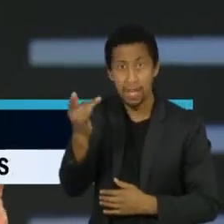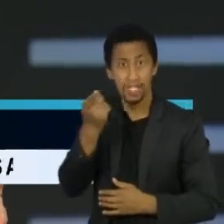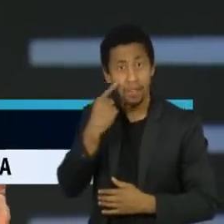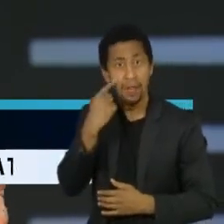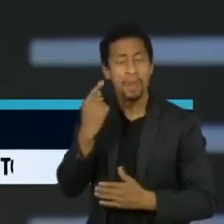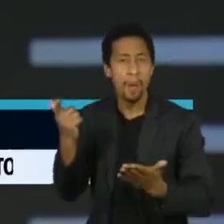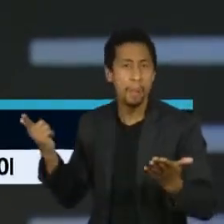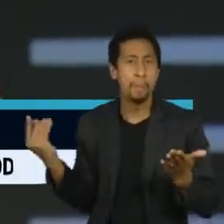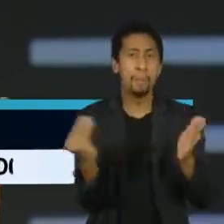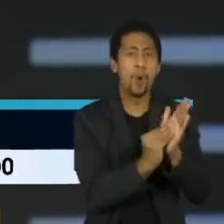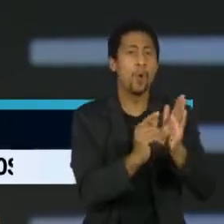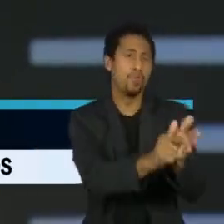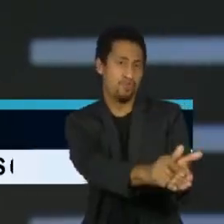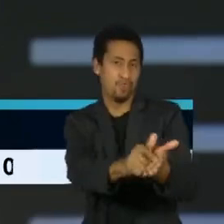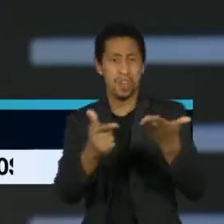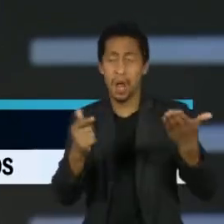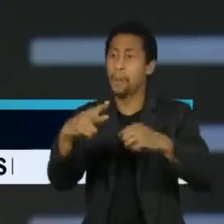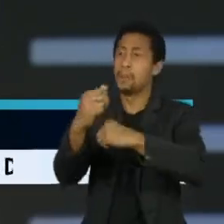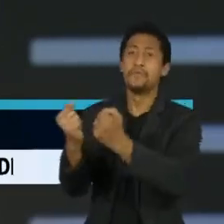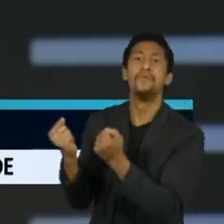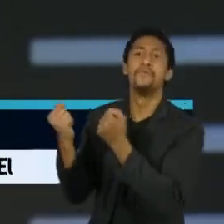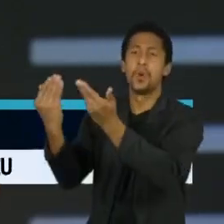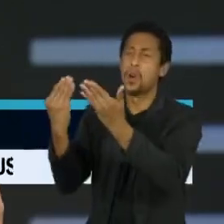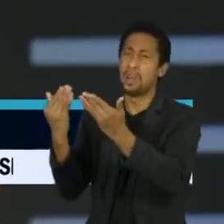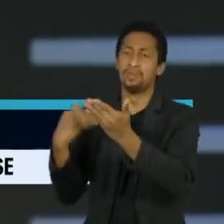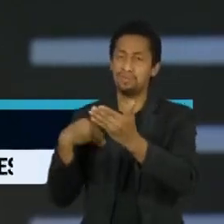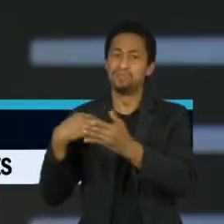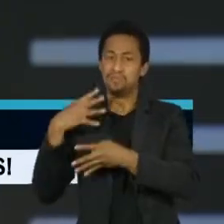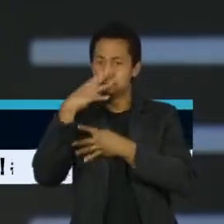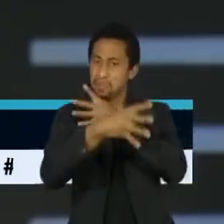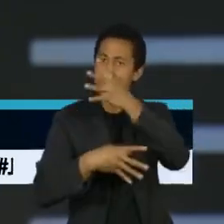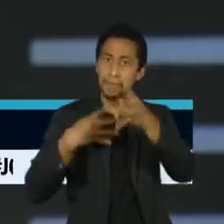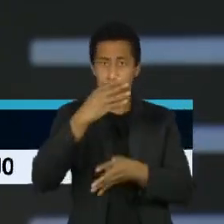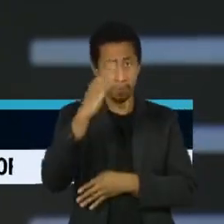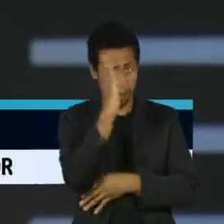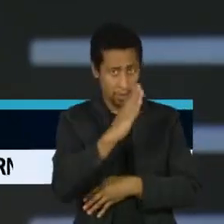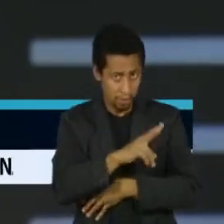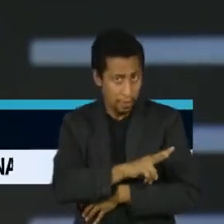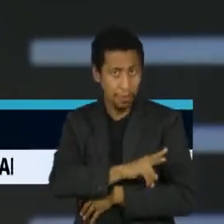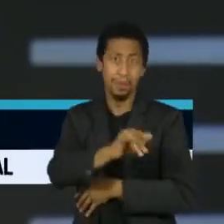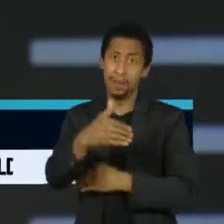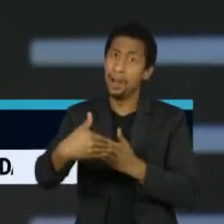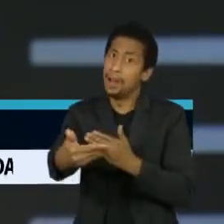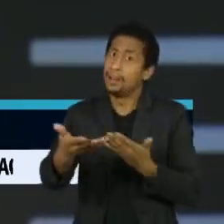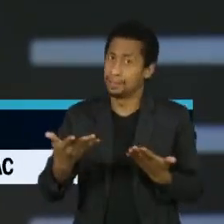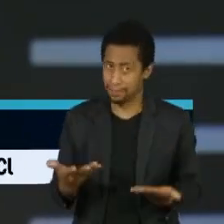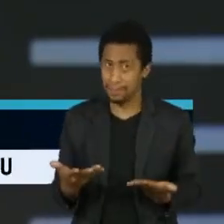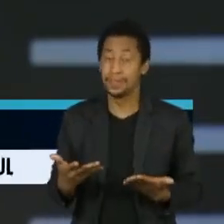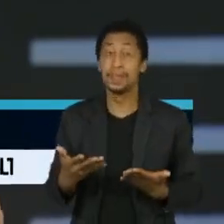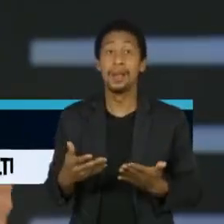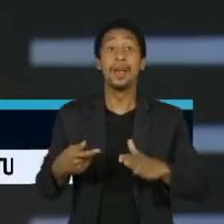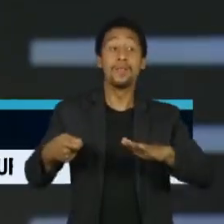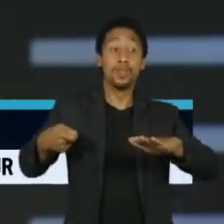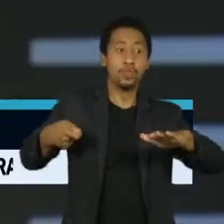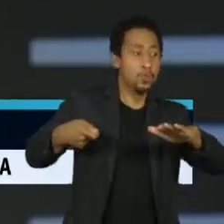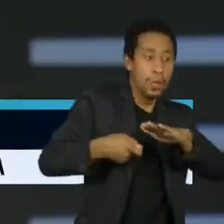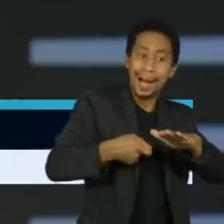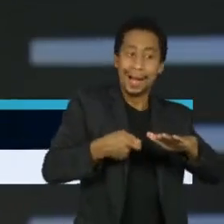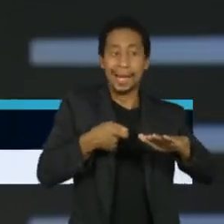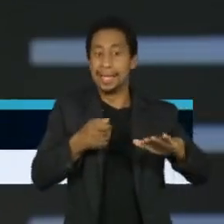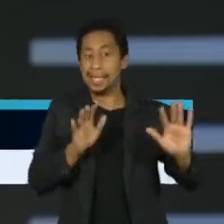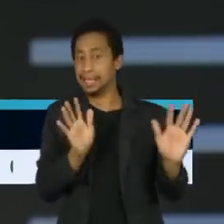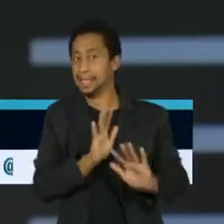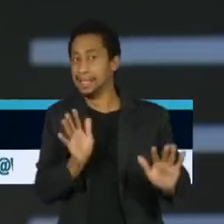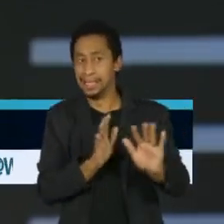mais novidade na Europa, mas certamente vai ter registros no exterior, certamente vai voltar a afugentar investidores que não vão investir